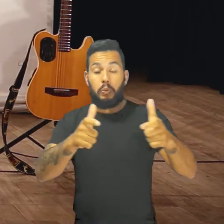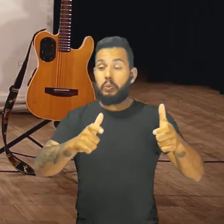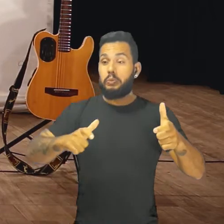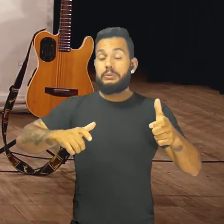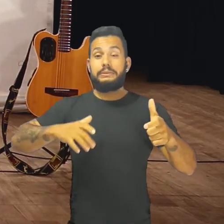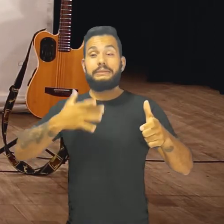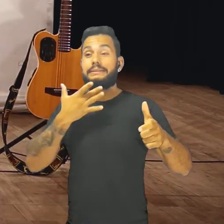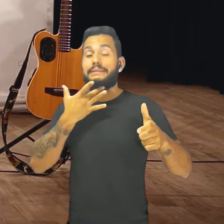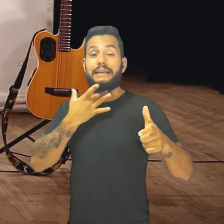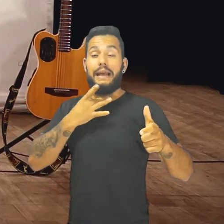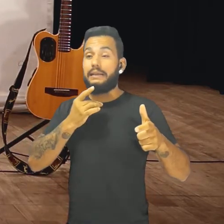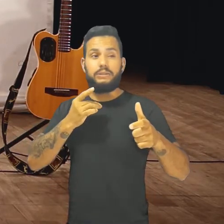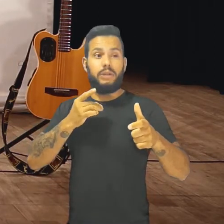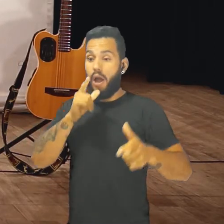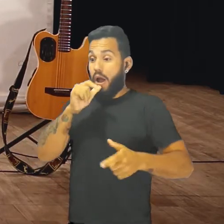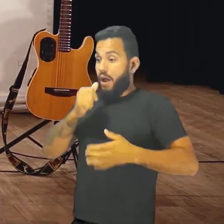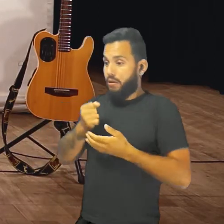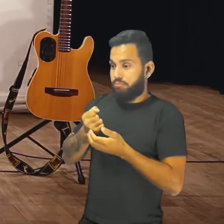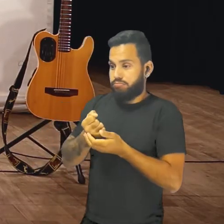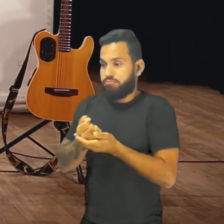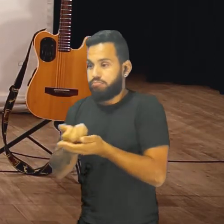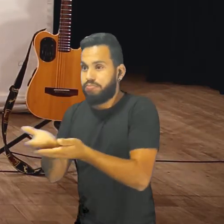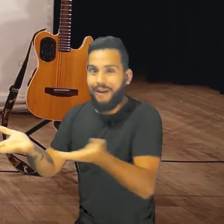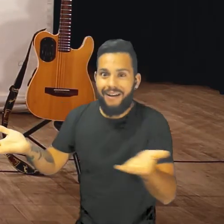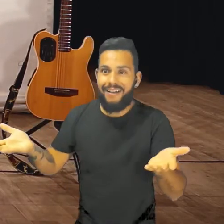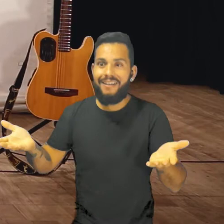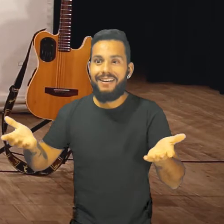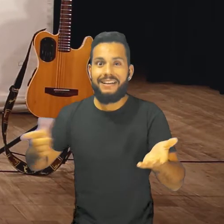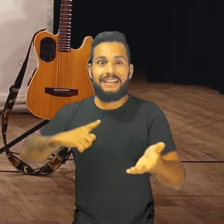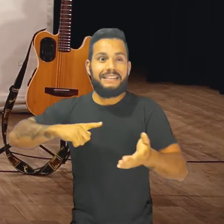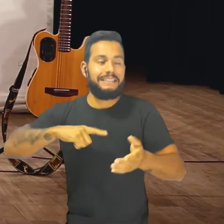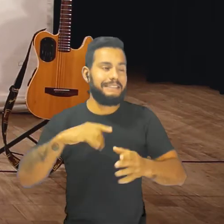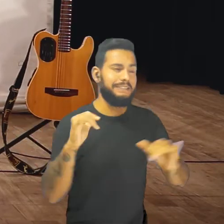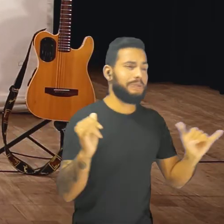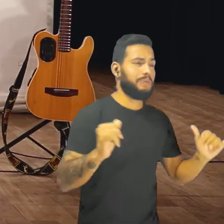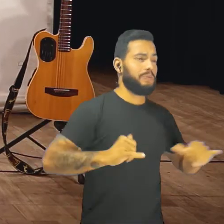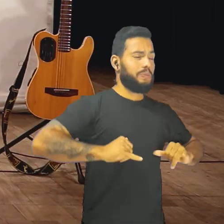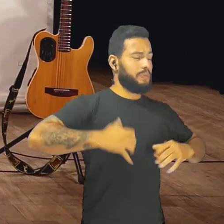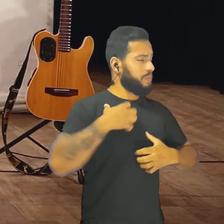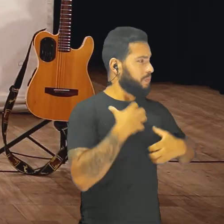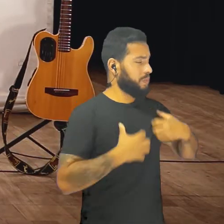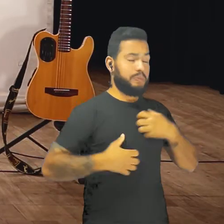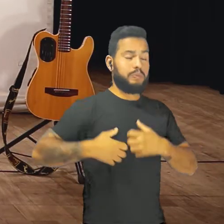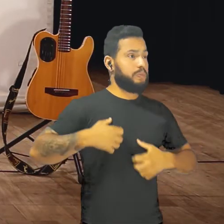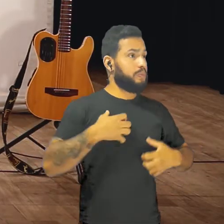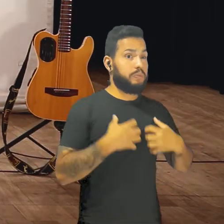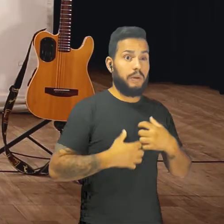eu entrego a água. Se existe a mágoa, eu levo o